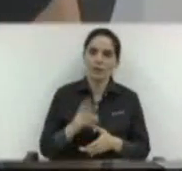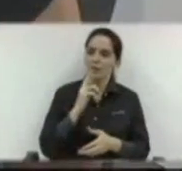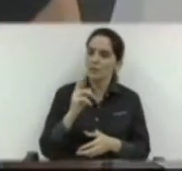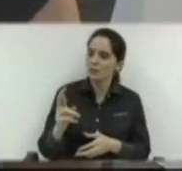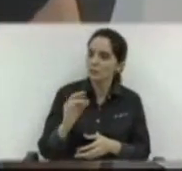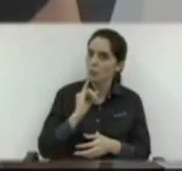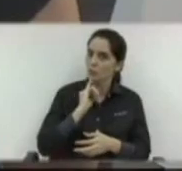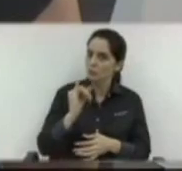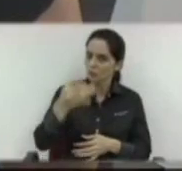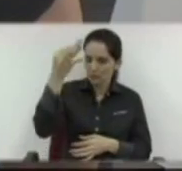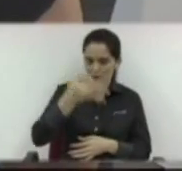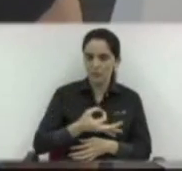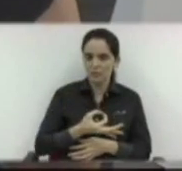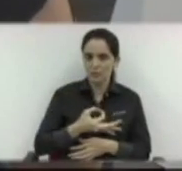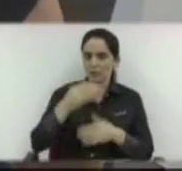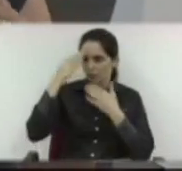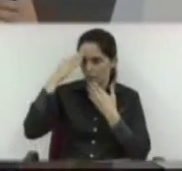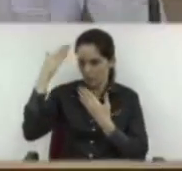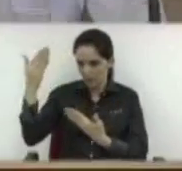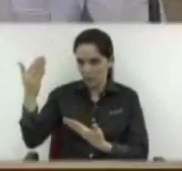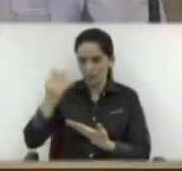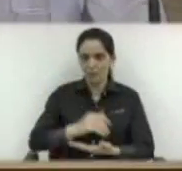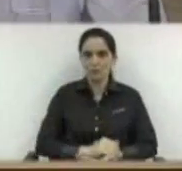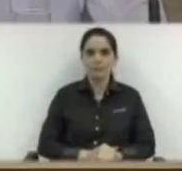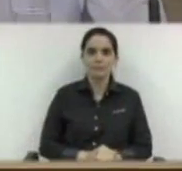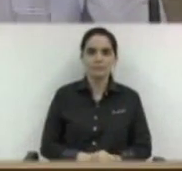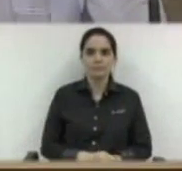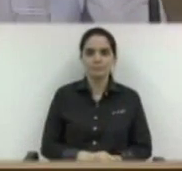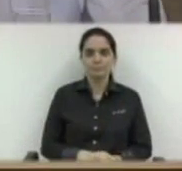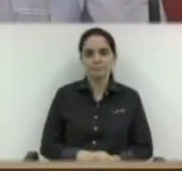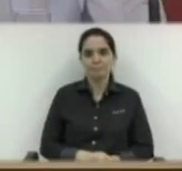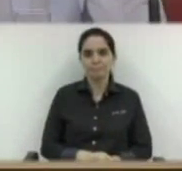dar informação tudo direitinho. Muito obrigada.